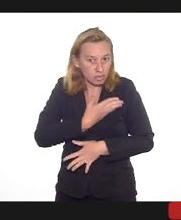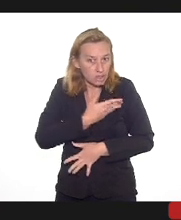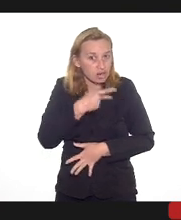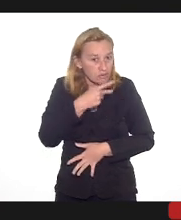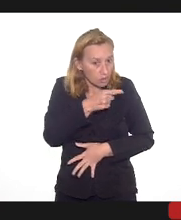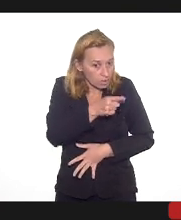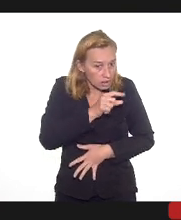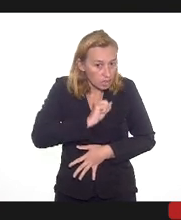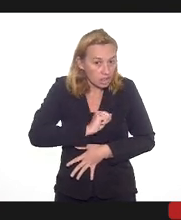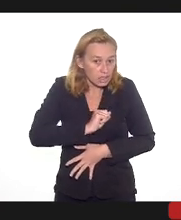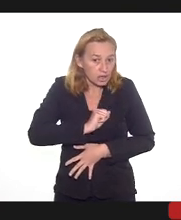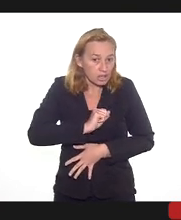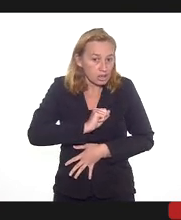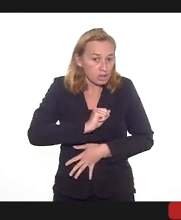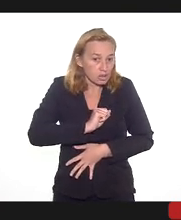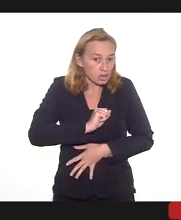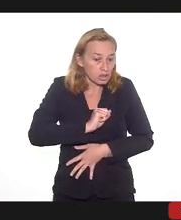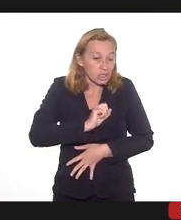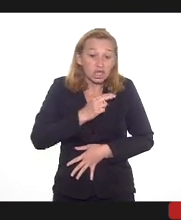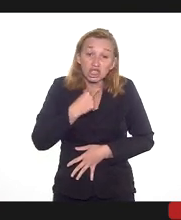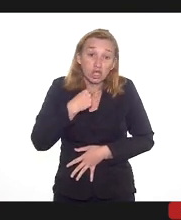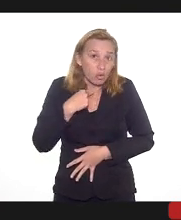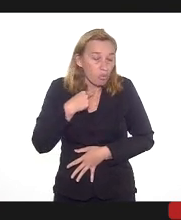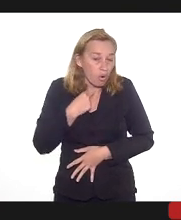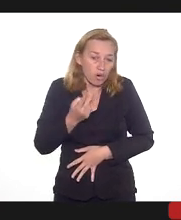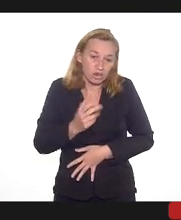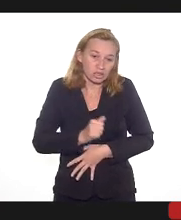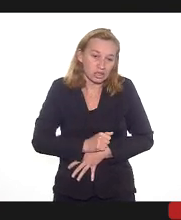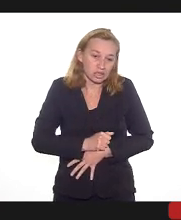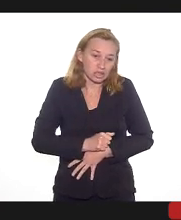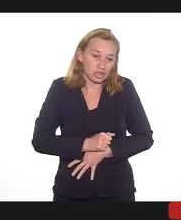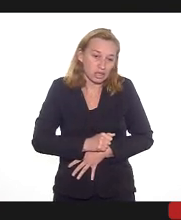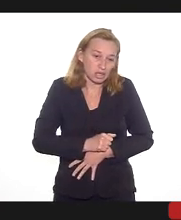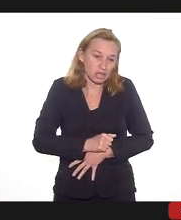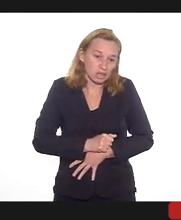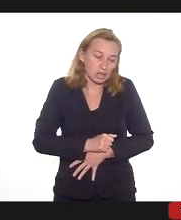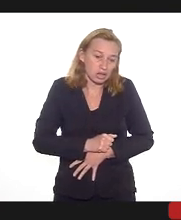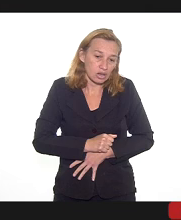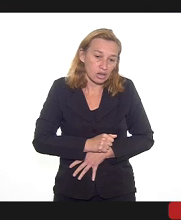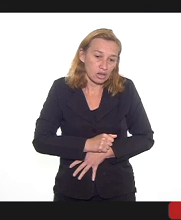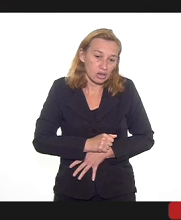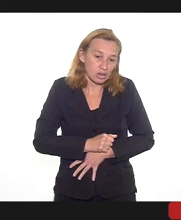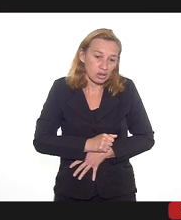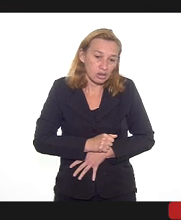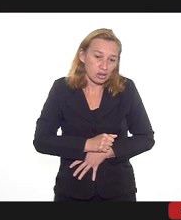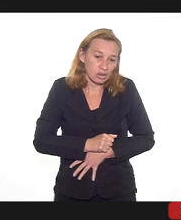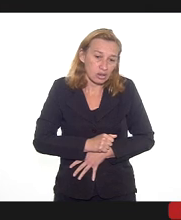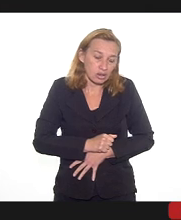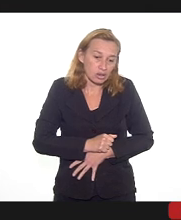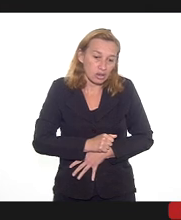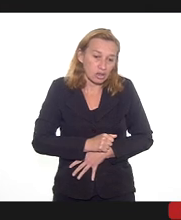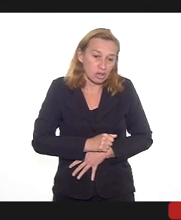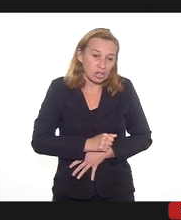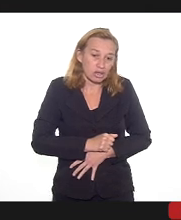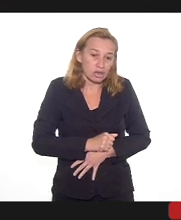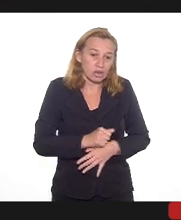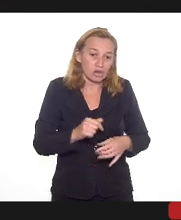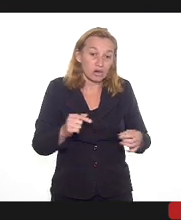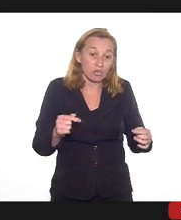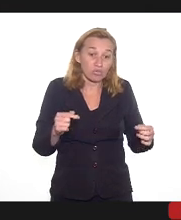colocou aí, não pode haver uma dissonância entre os professores da ativa e os